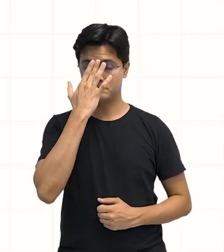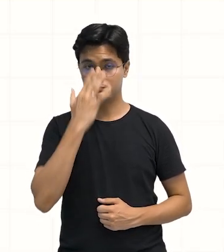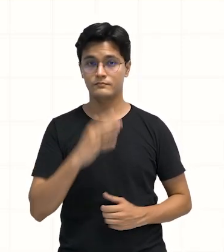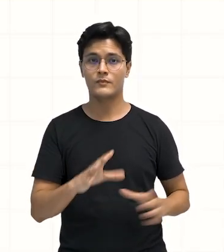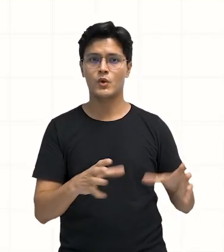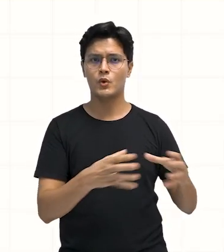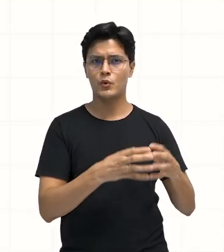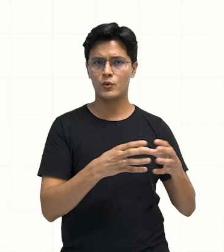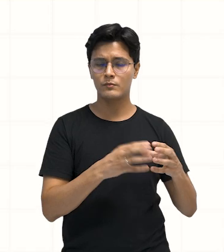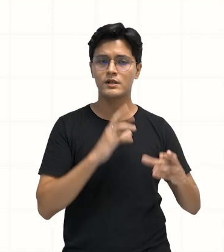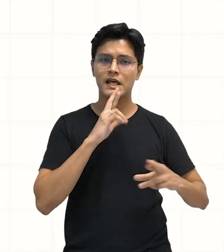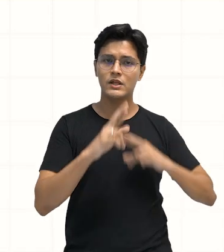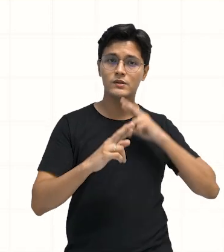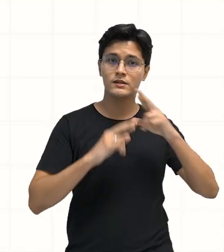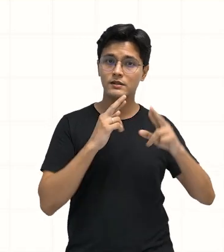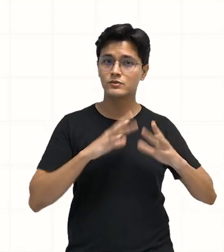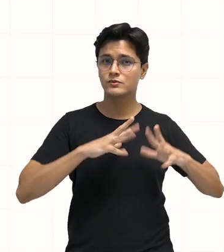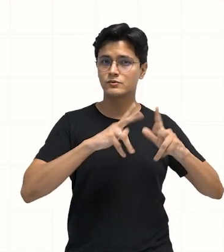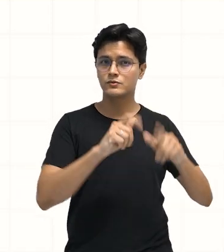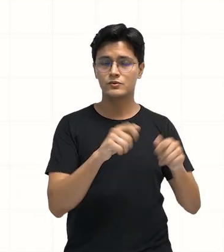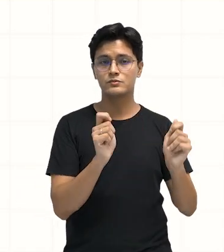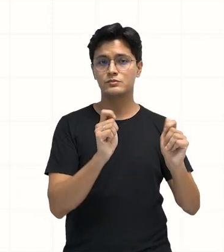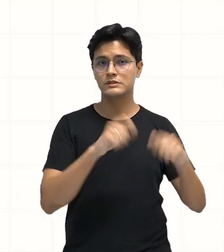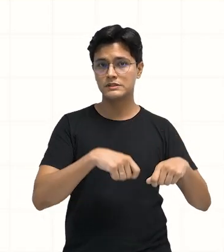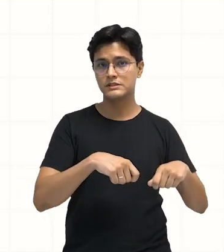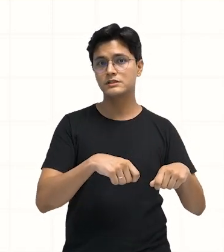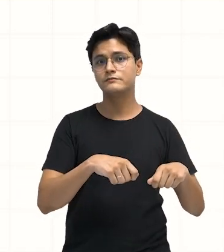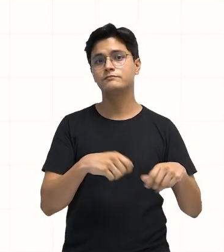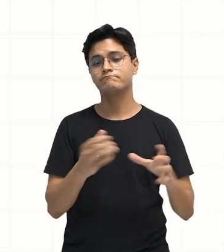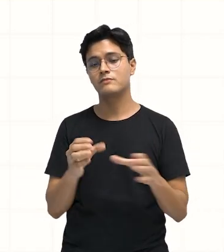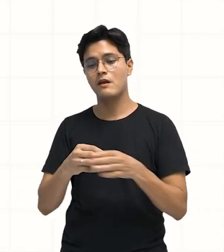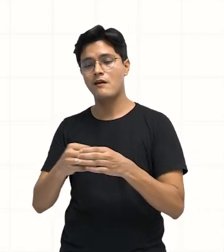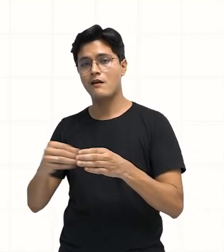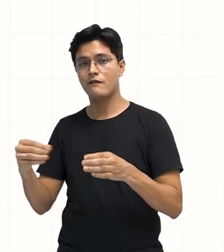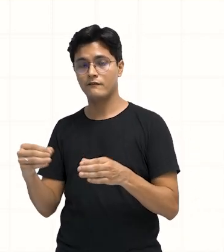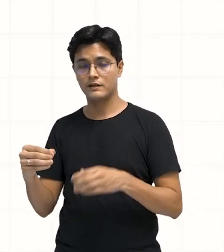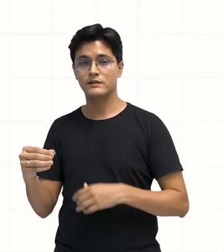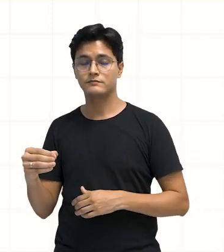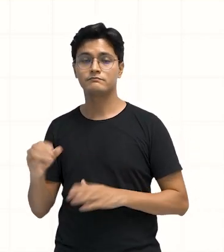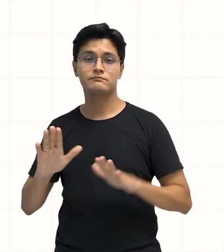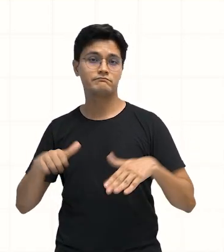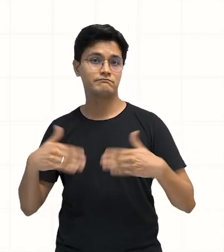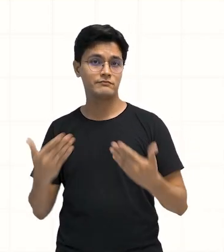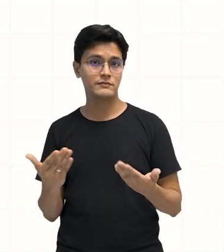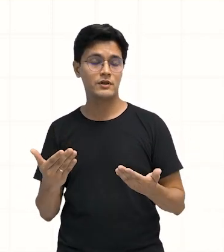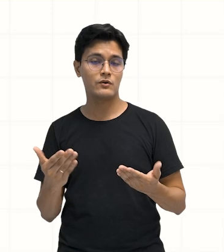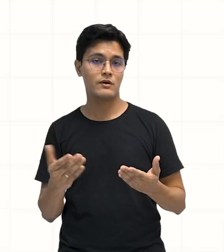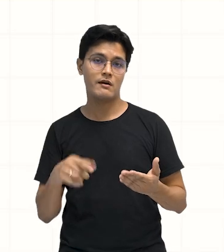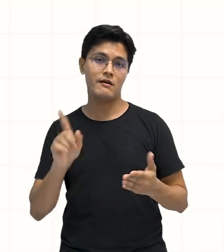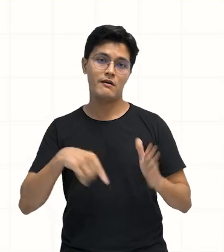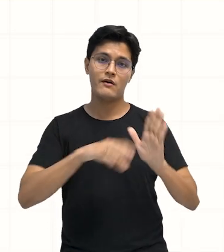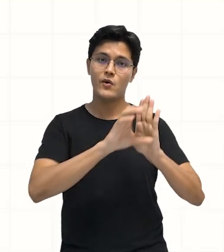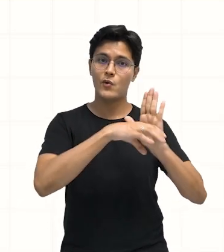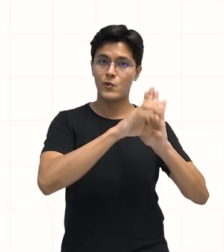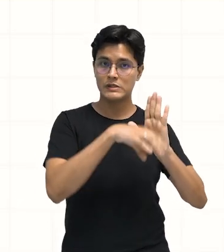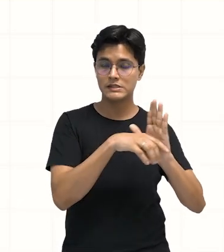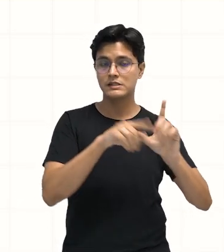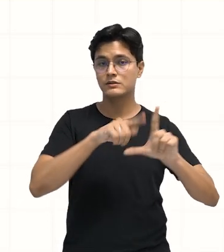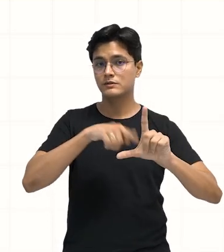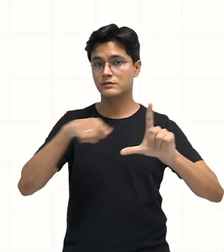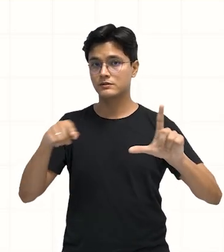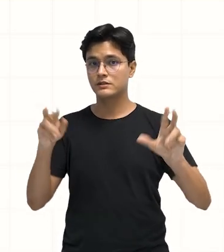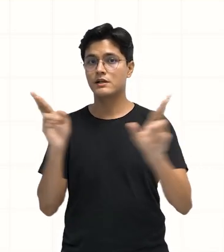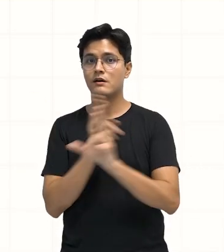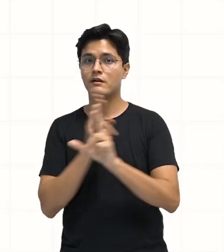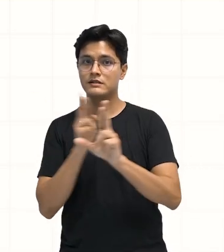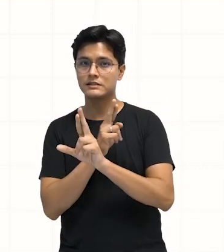Espaço amostral e evento. Espaço amostral e evento. Então, é um conceito estatístico relacionado a